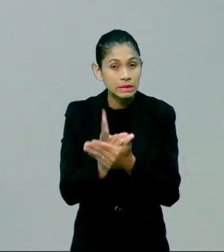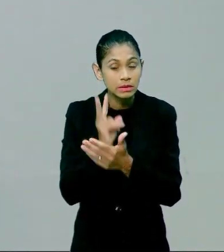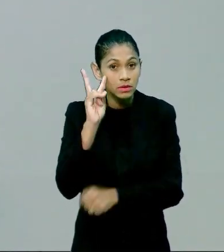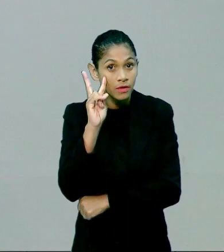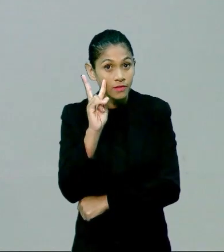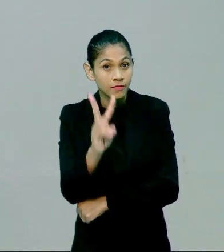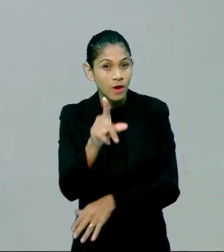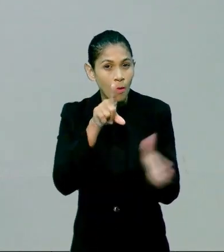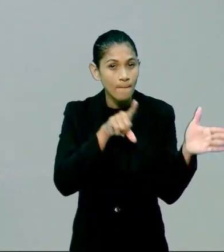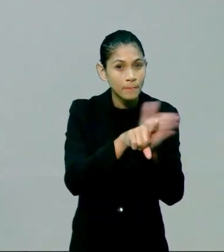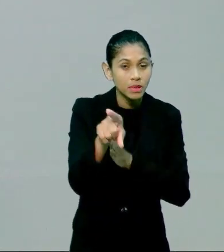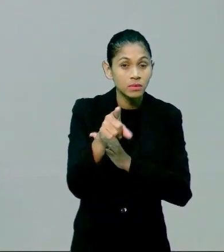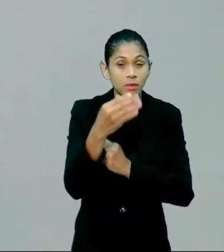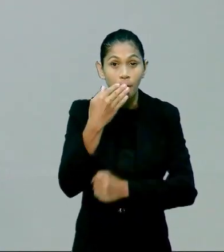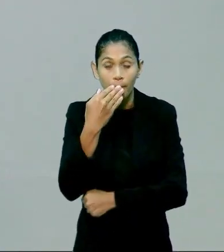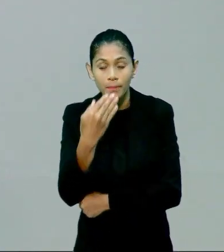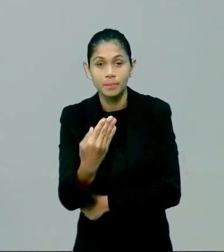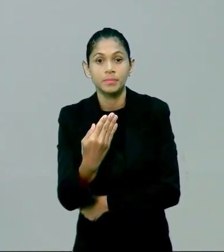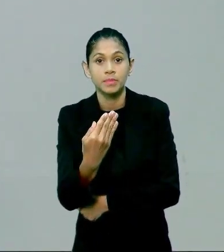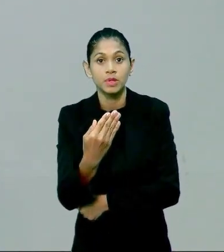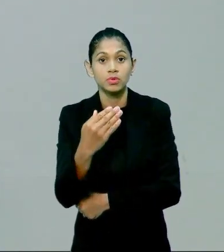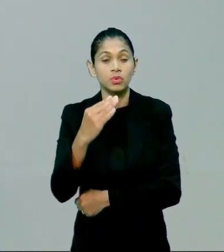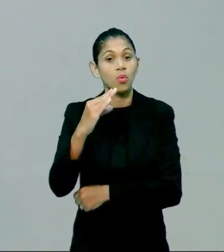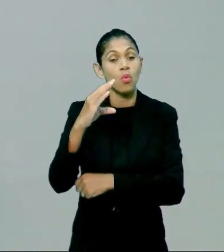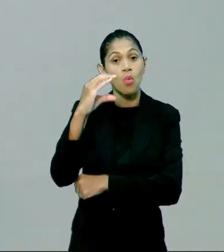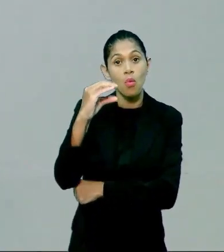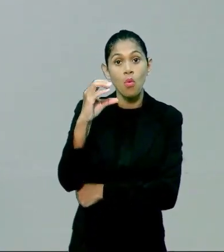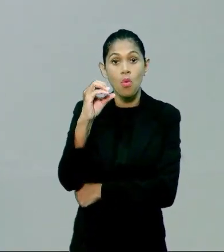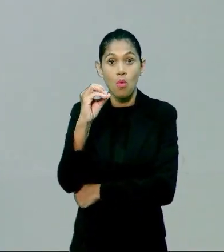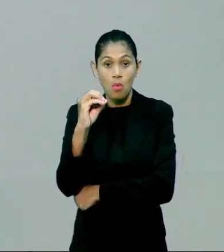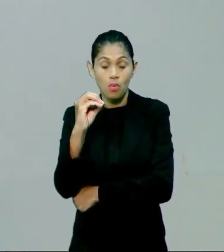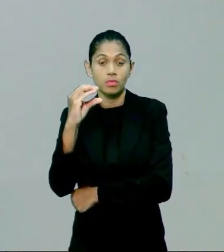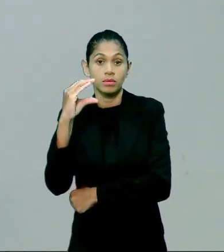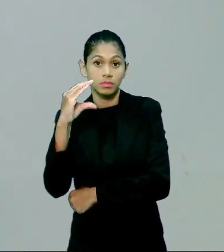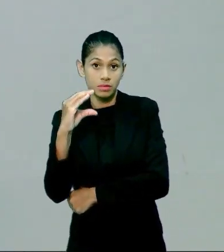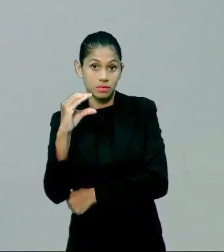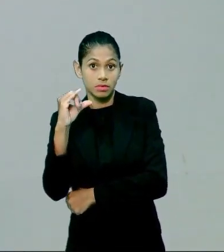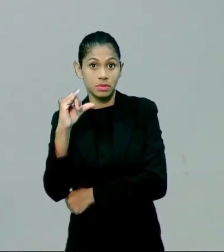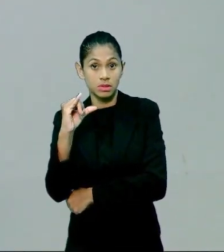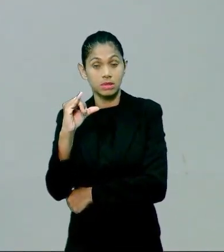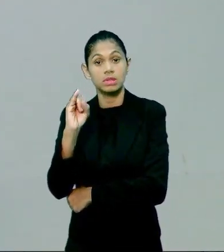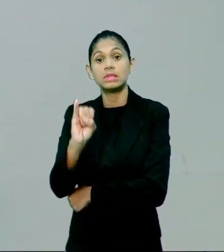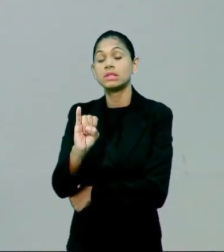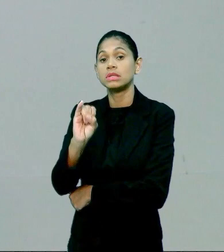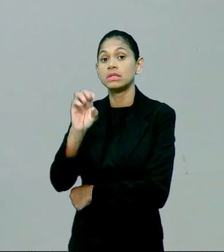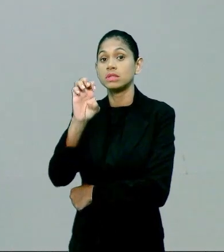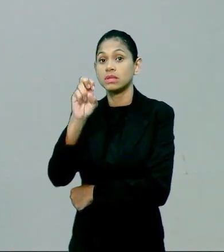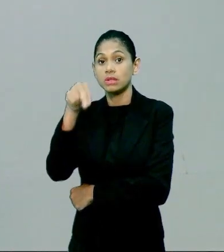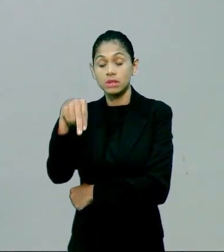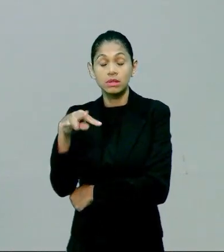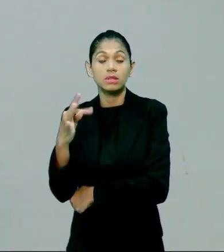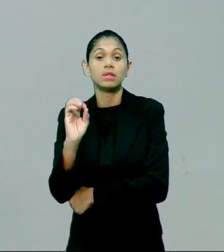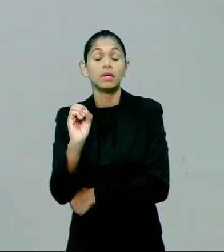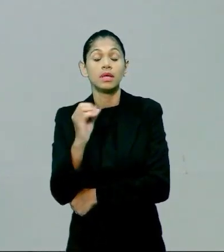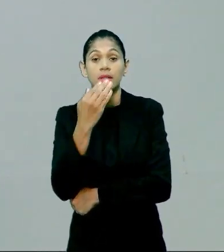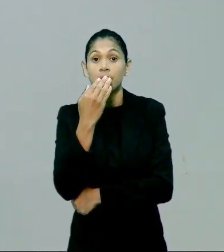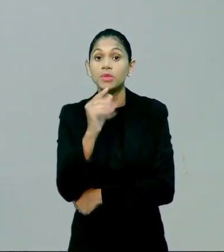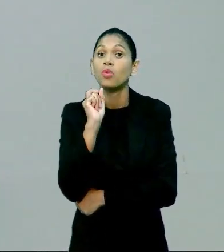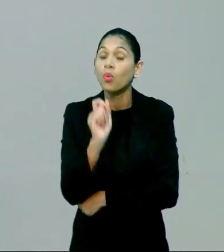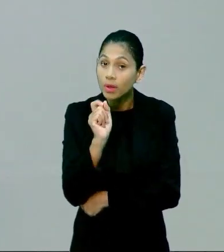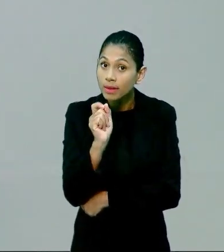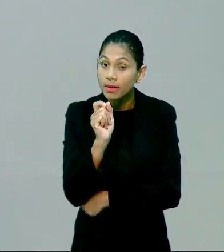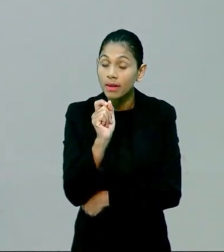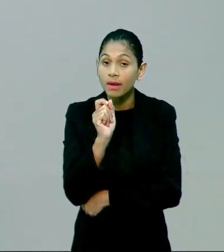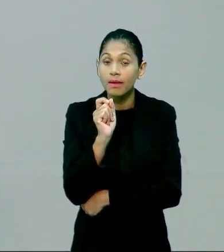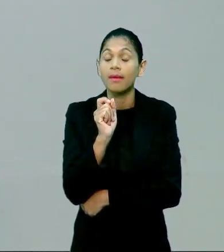questão em que pede o quociente, está pedindo a divisão. Não se esqueça disso. Pode ficar meio em